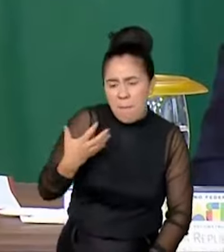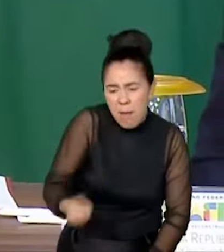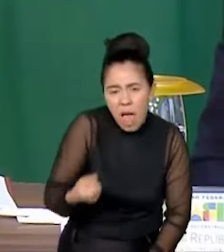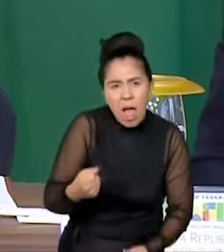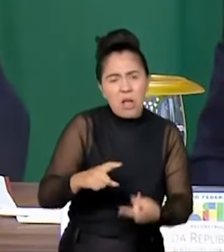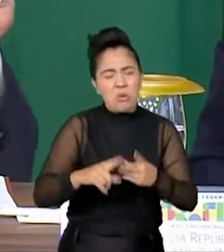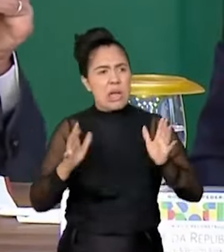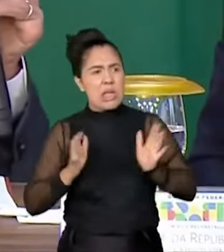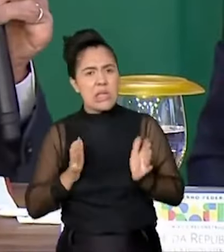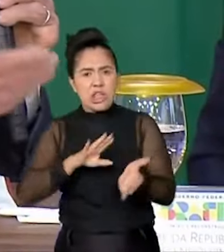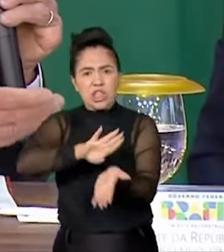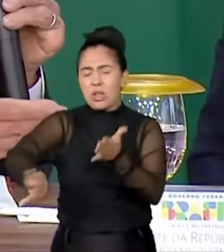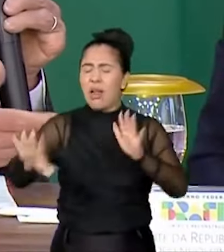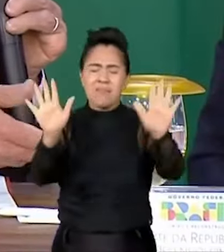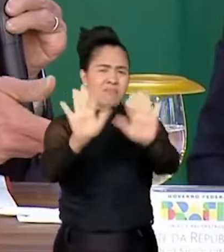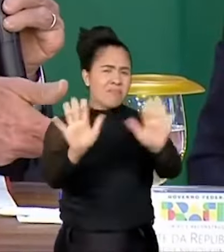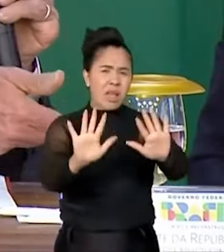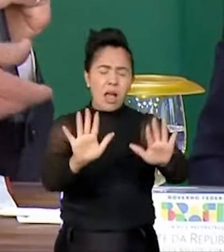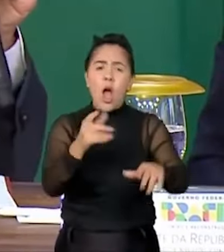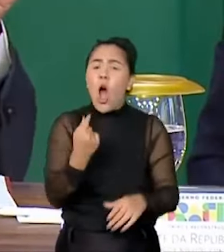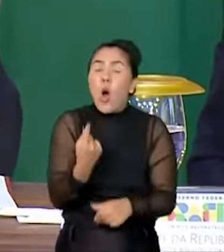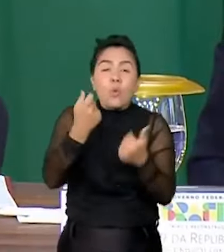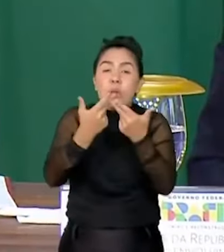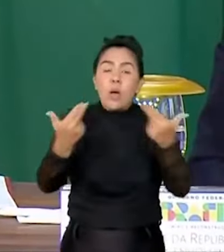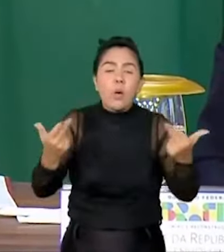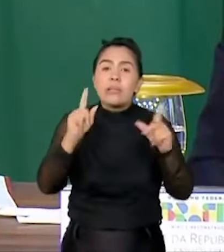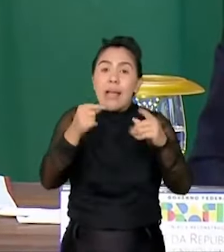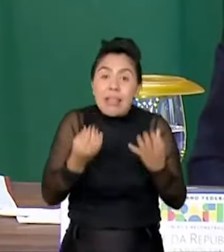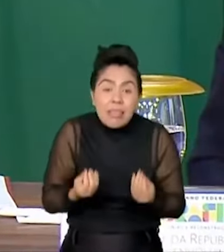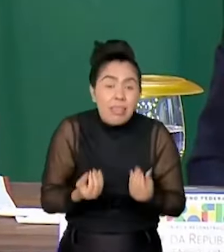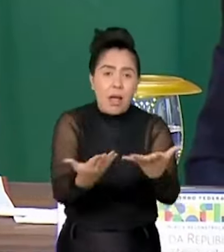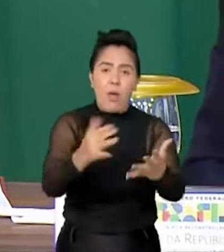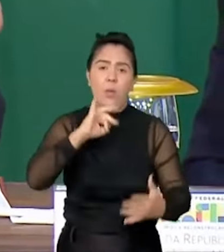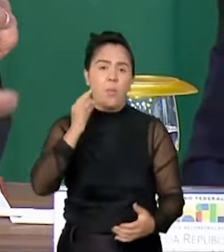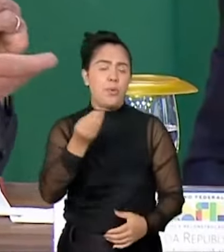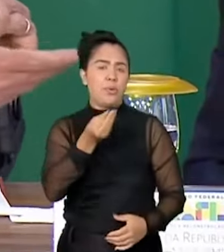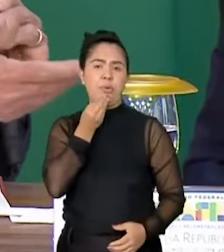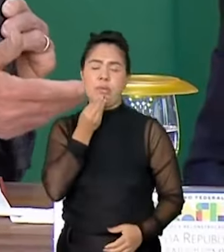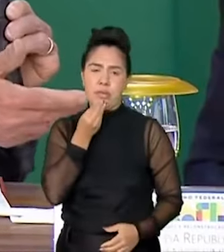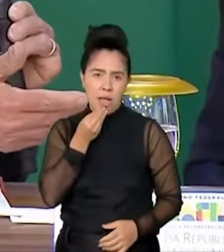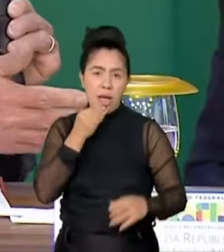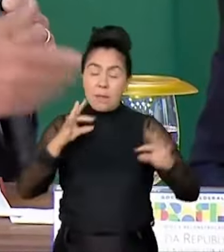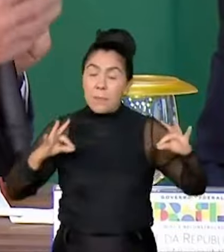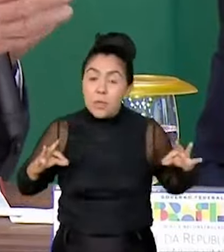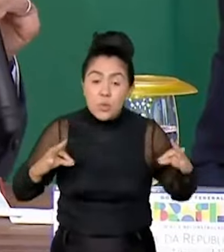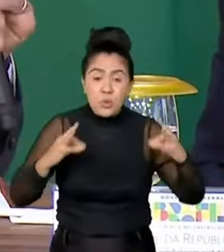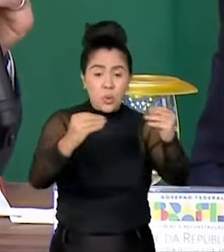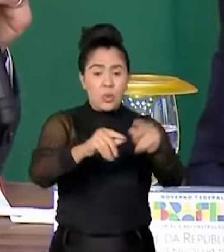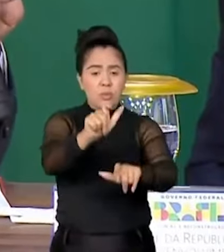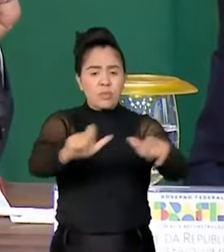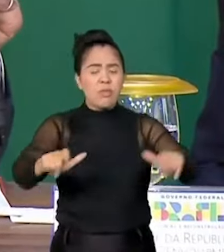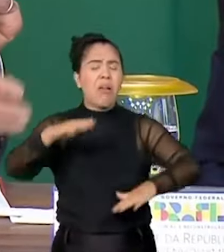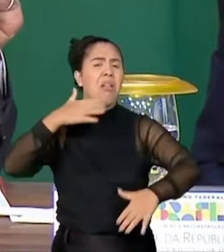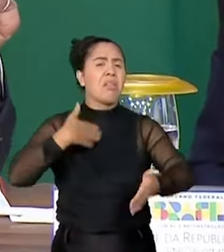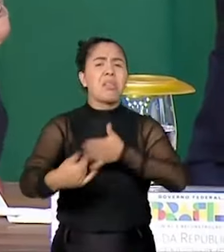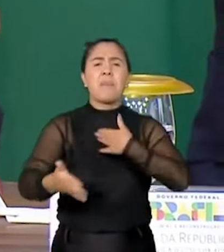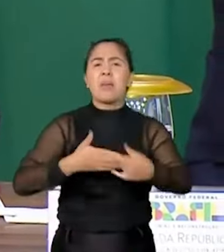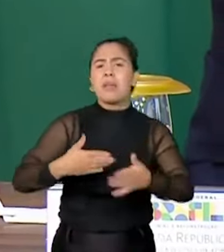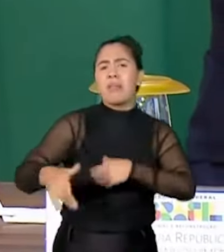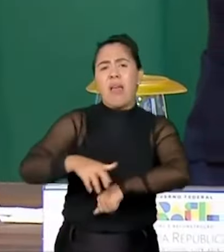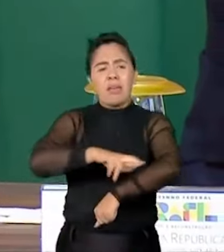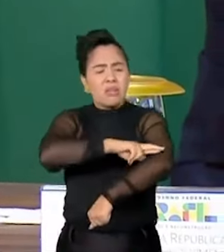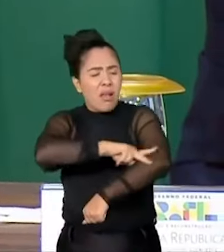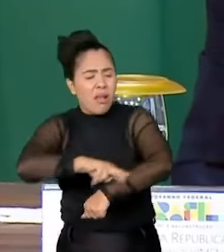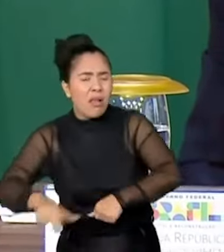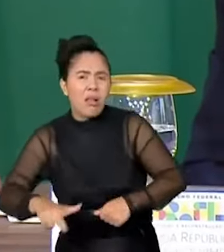escola. A única coisa que nós temos que fazer é dar oportunidade para que todas as pessoas, independentemente da cor,